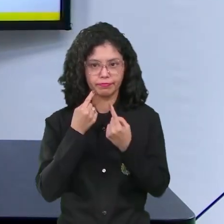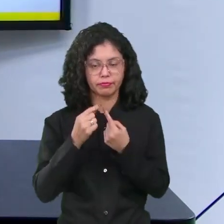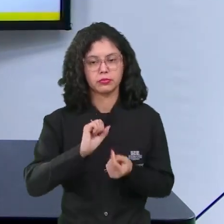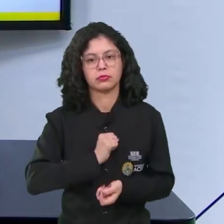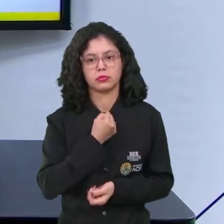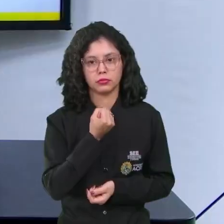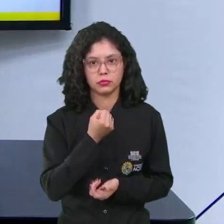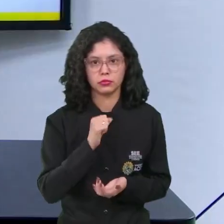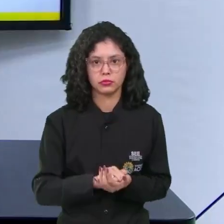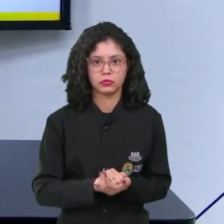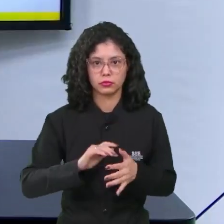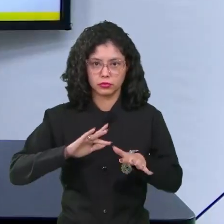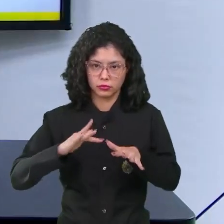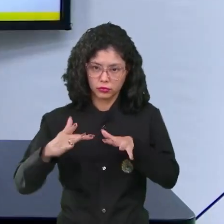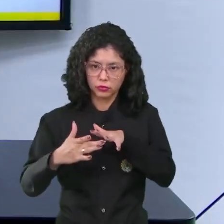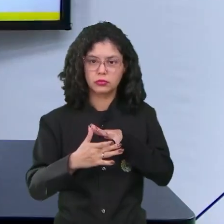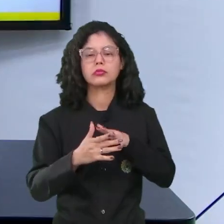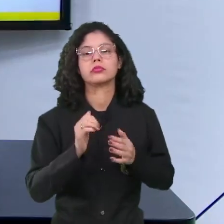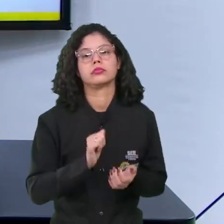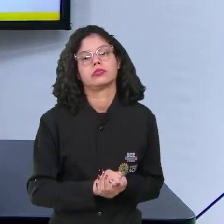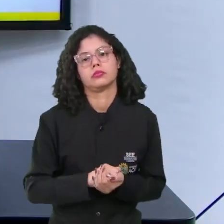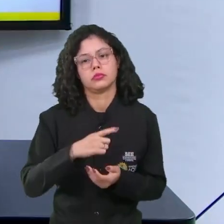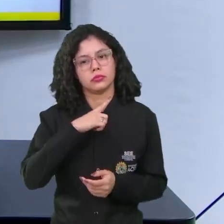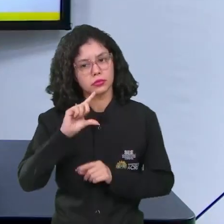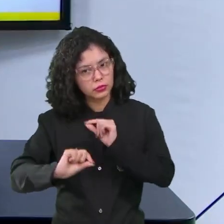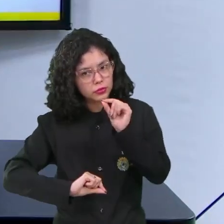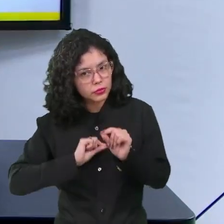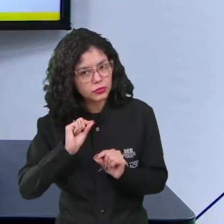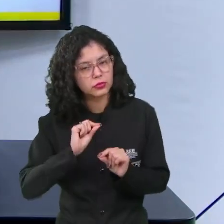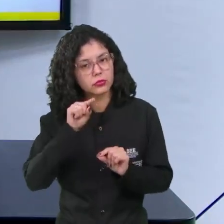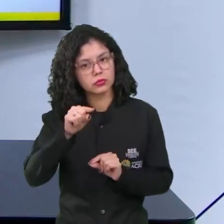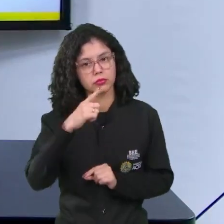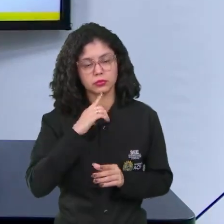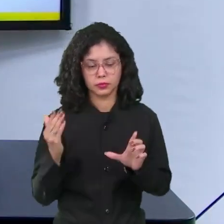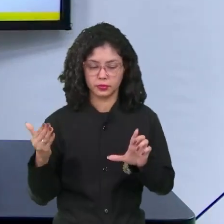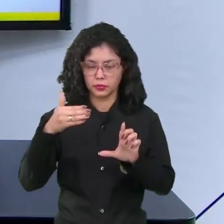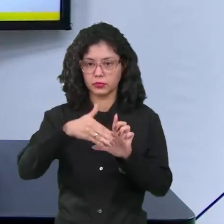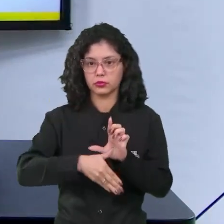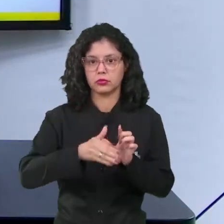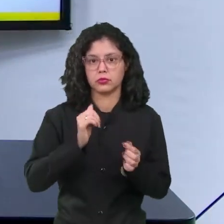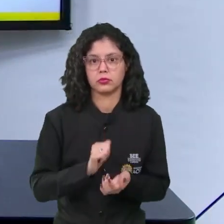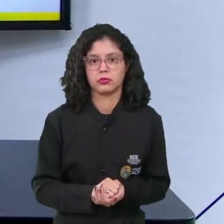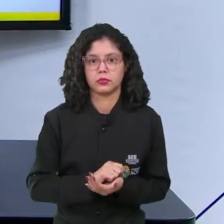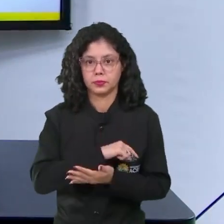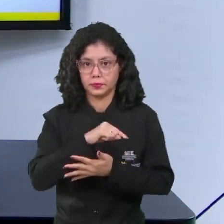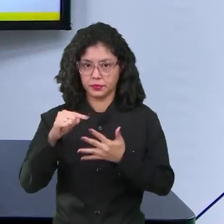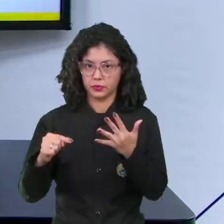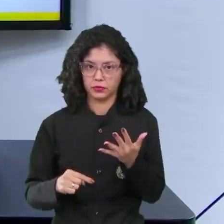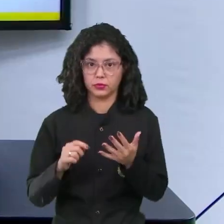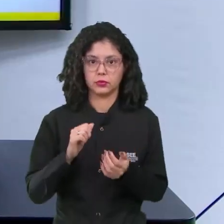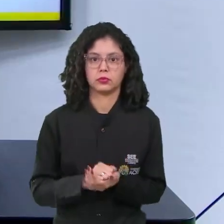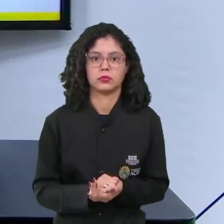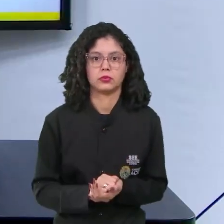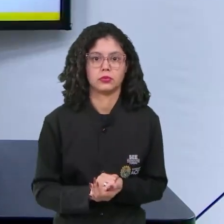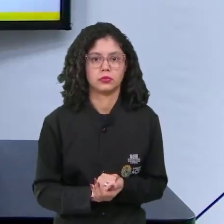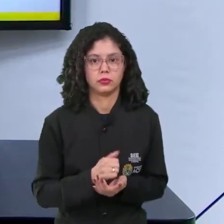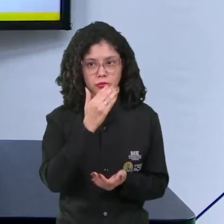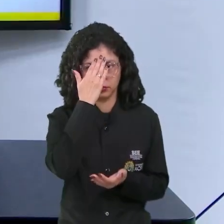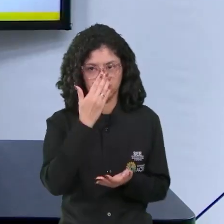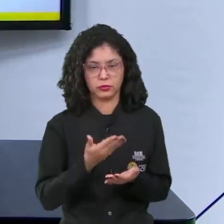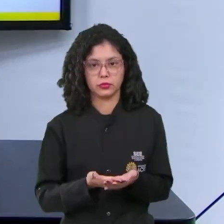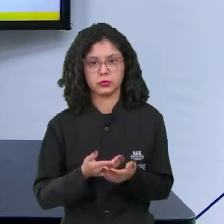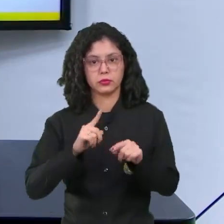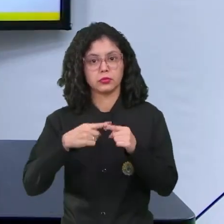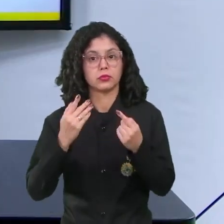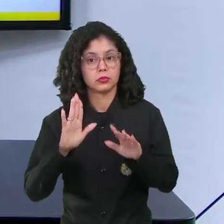ódio. Então, a rede, ela é um ambiente em que você tem acesso a diversos tipos de crenças.